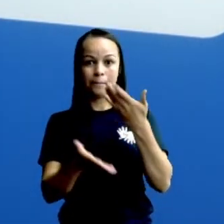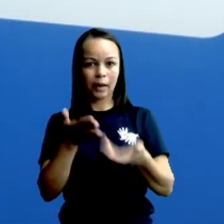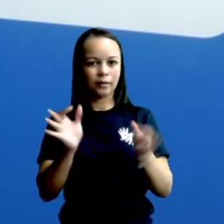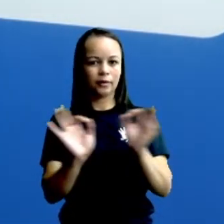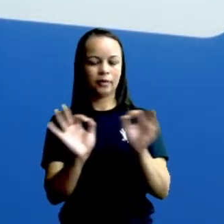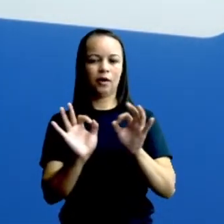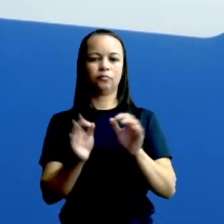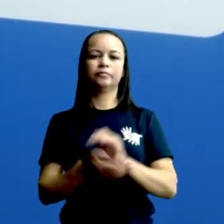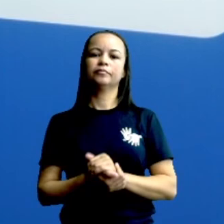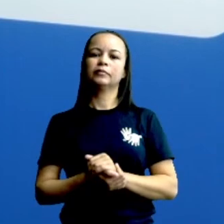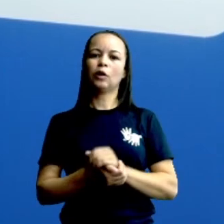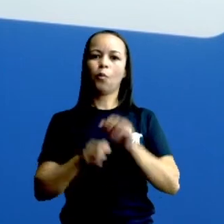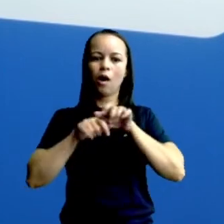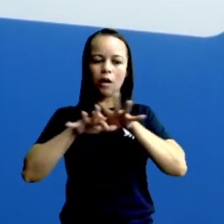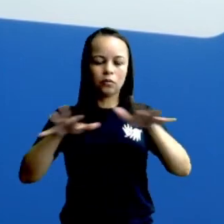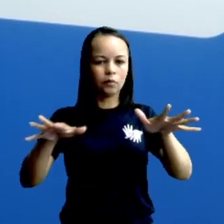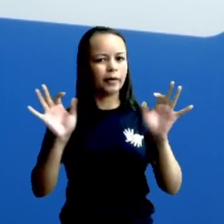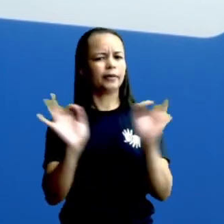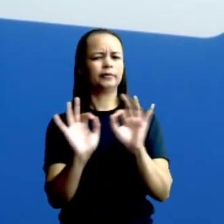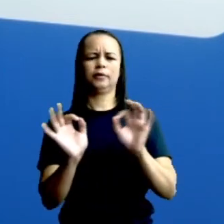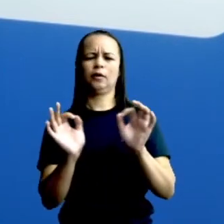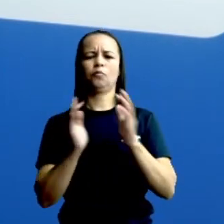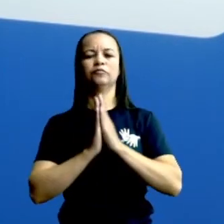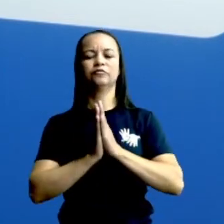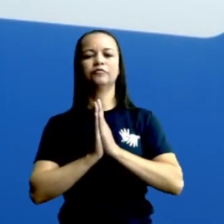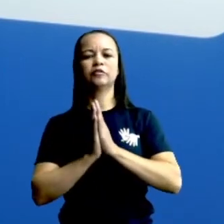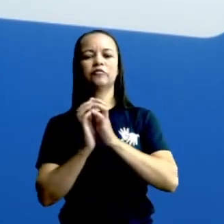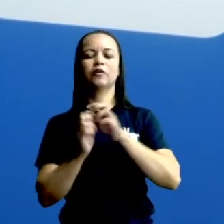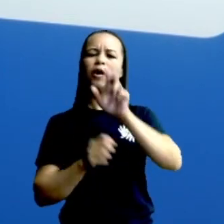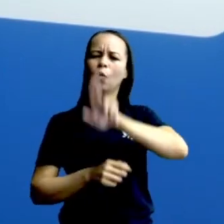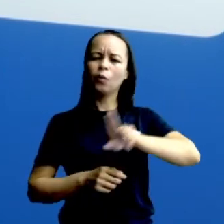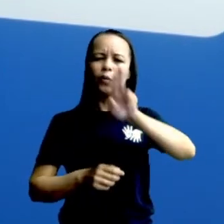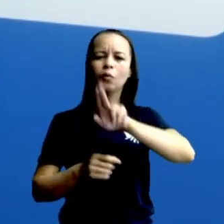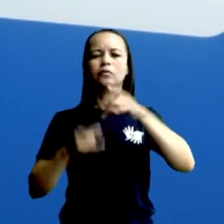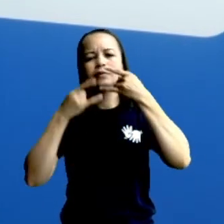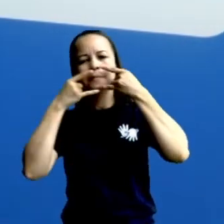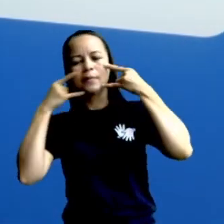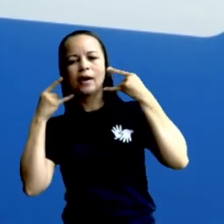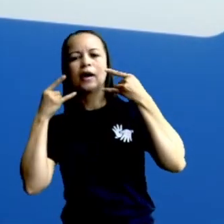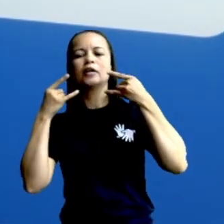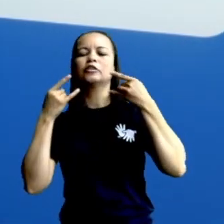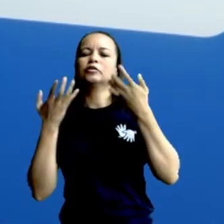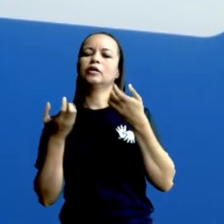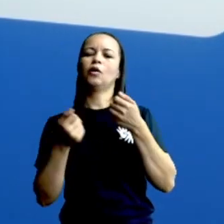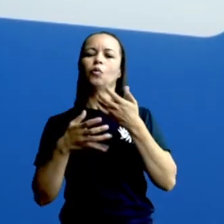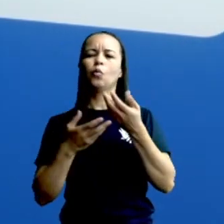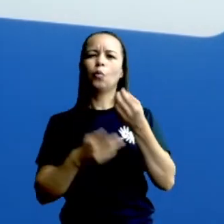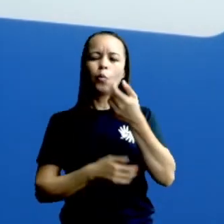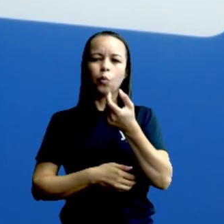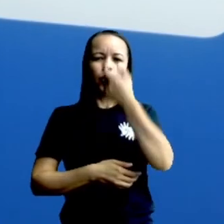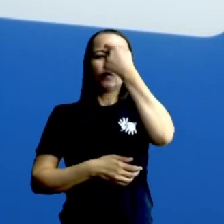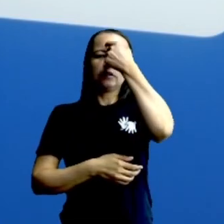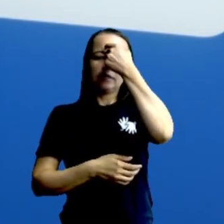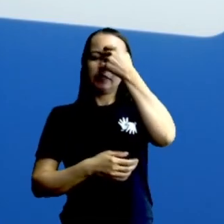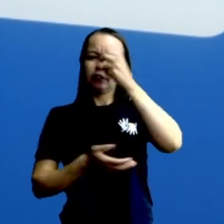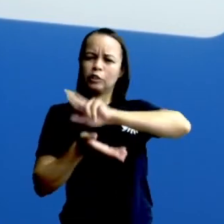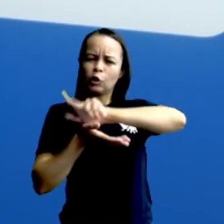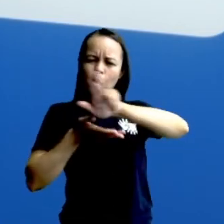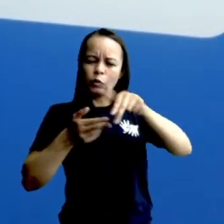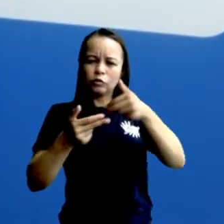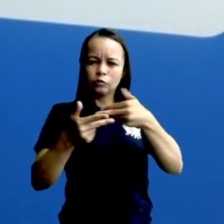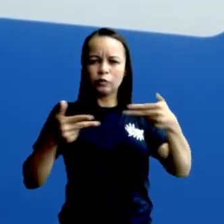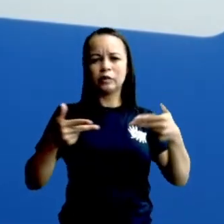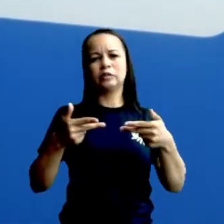aglomera, usa máscara, uso consciente de todos os recursos naturais. Por favor,